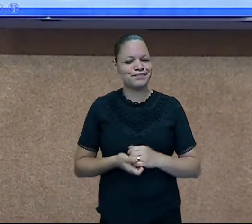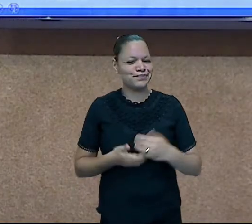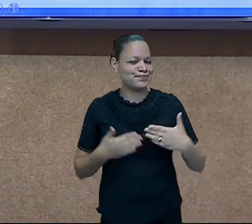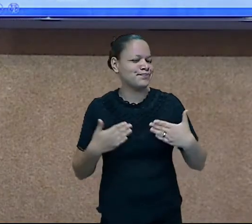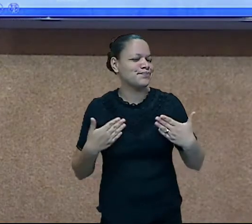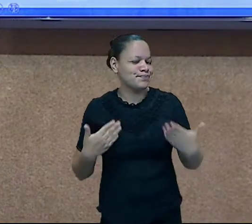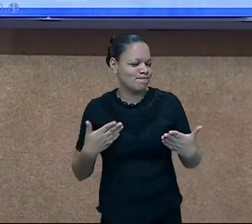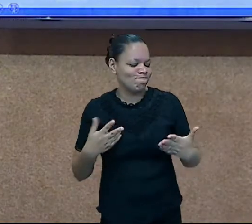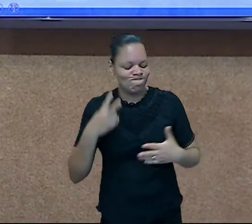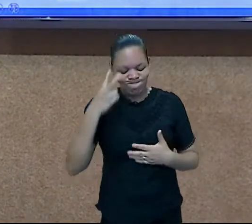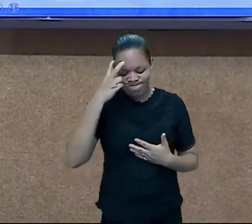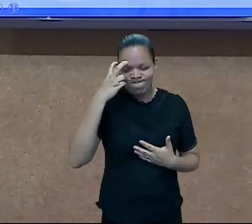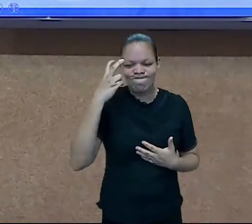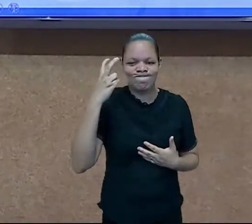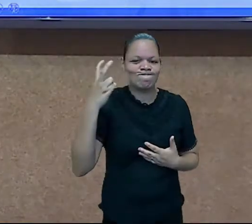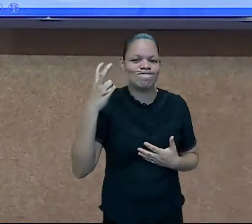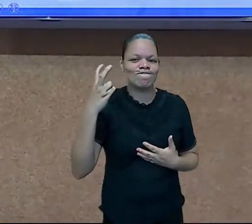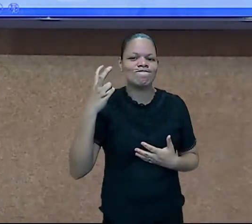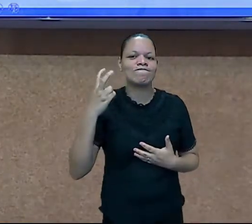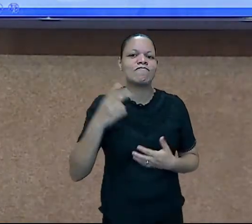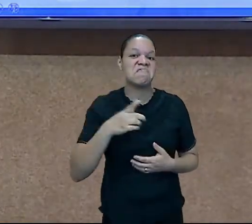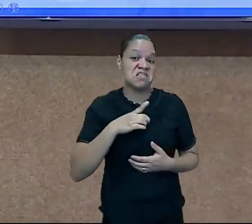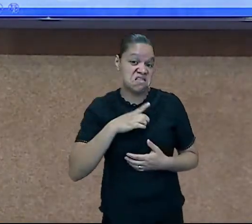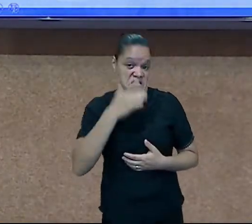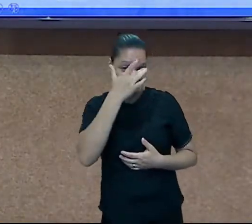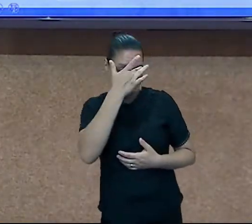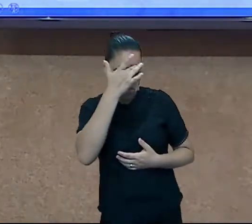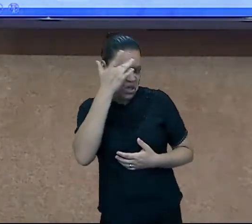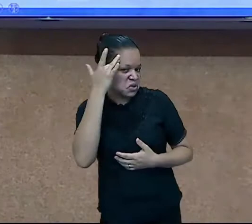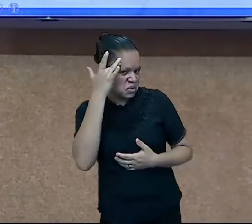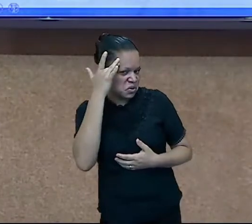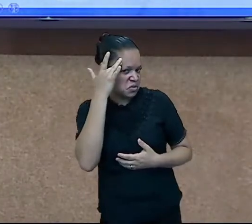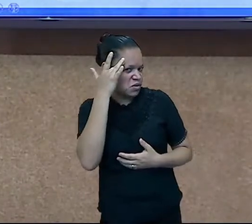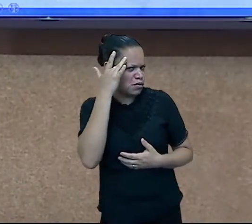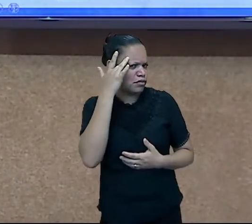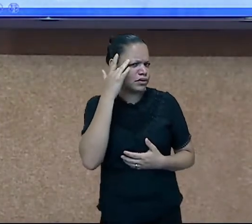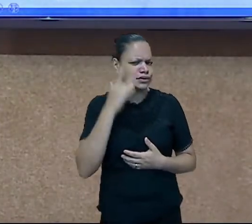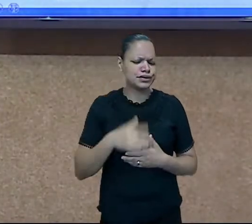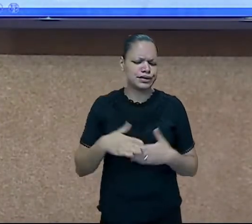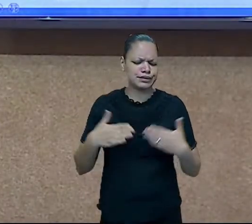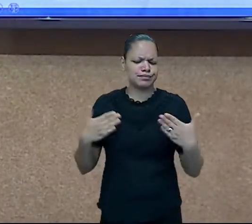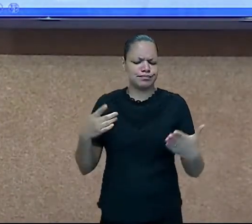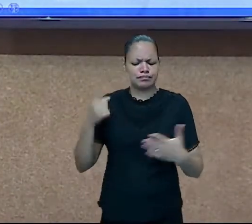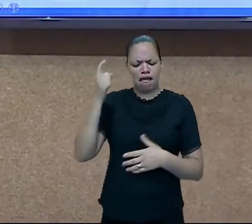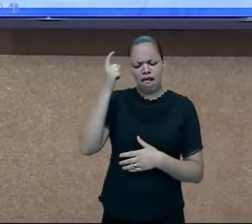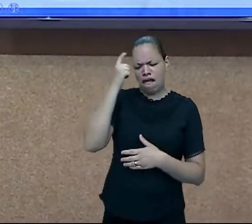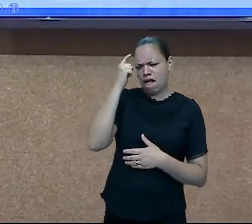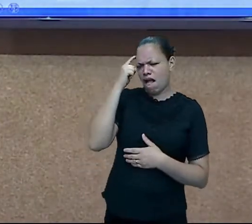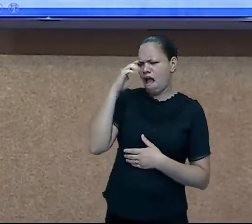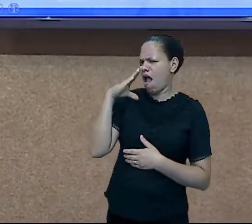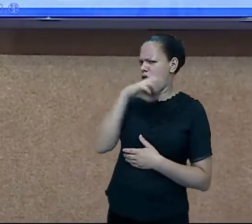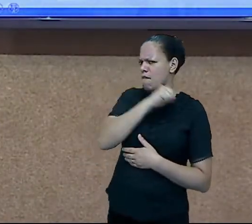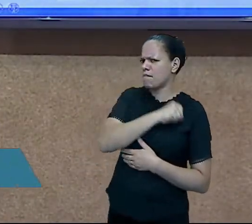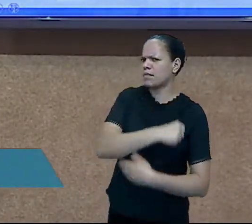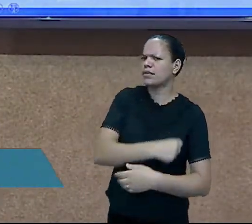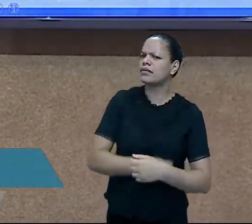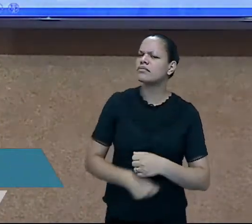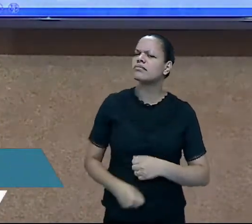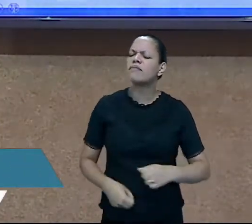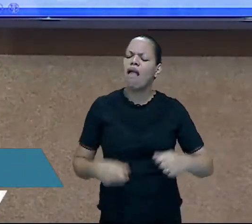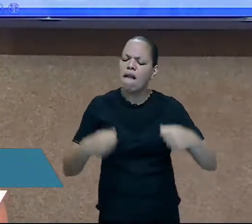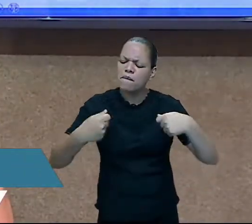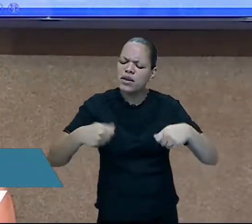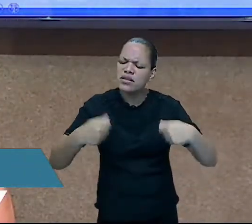a esperteza? Tem gente que é mais esperto do que o outro, tem gente que pensa mais rápido, então nós temos que